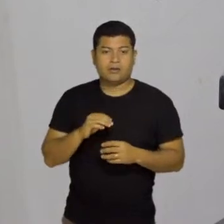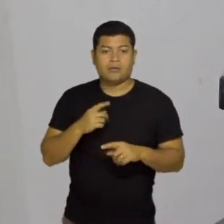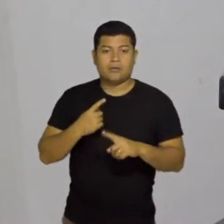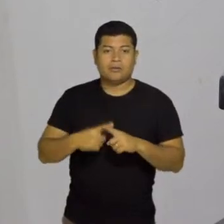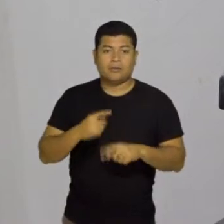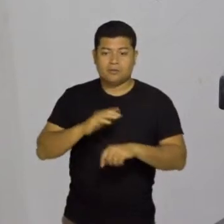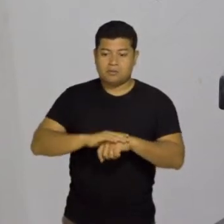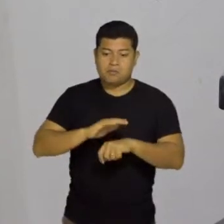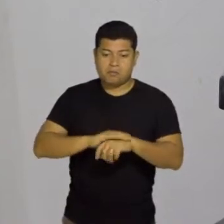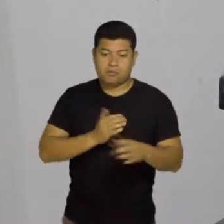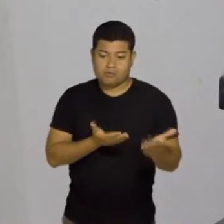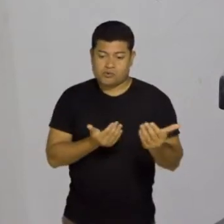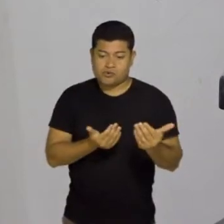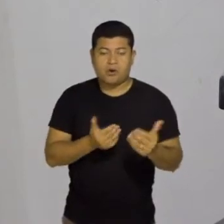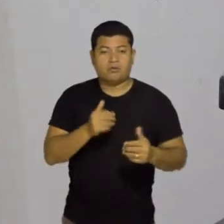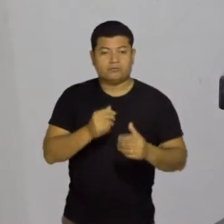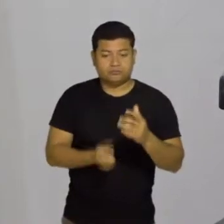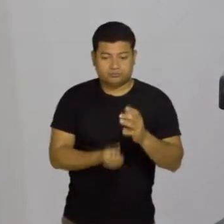eu trouxe para os senhores